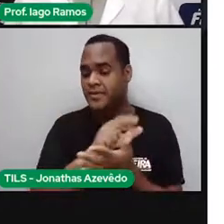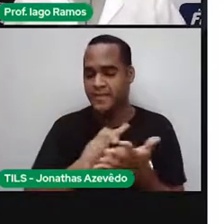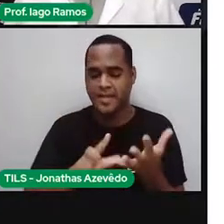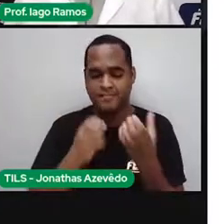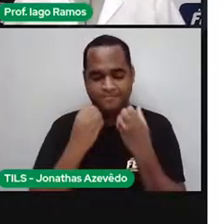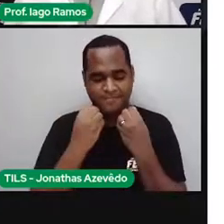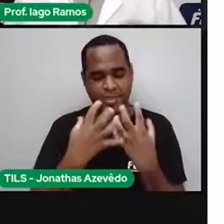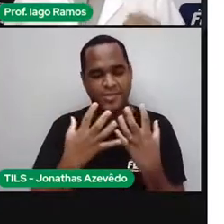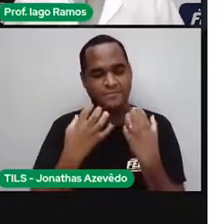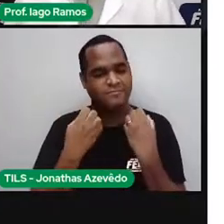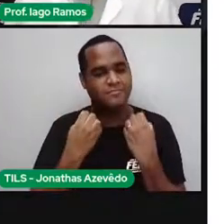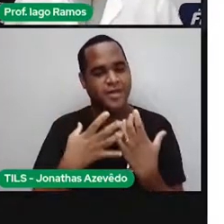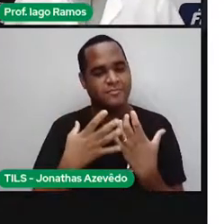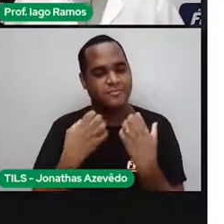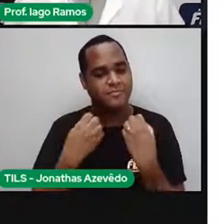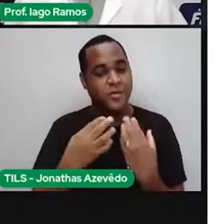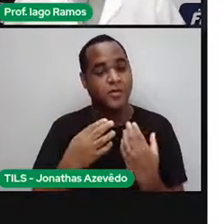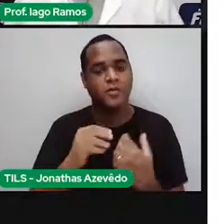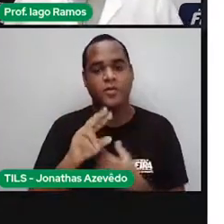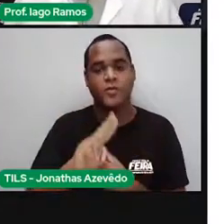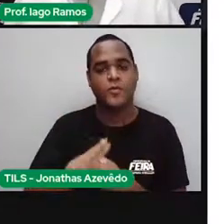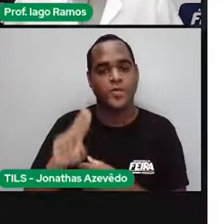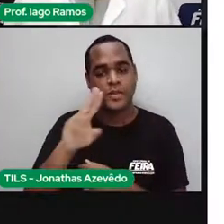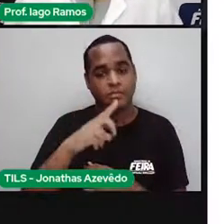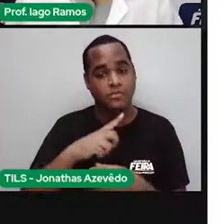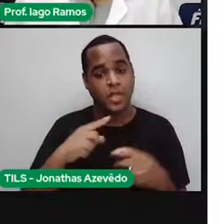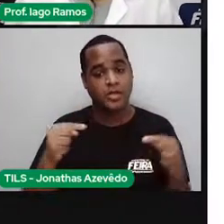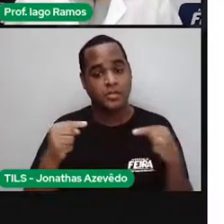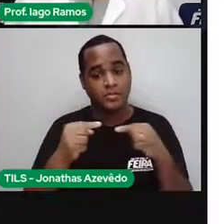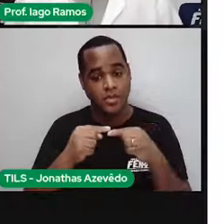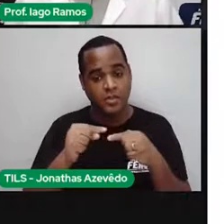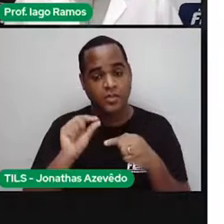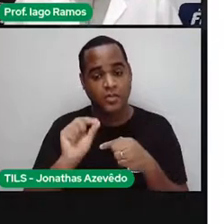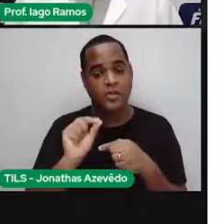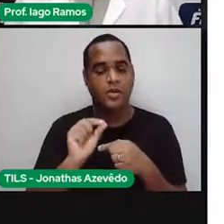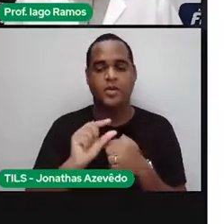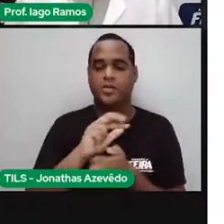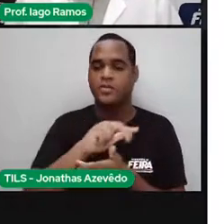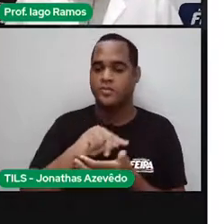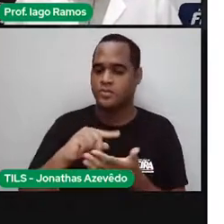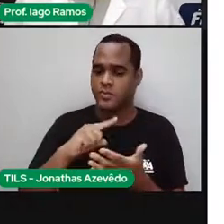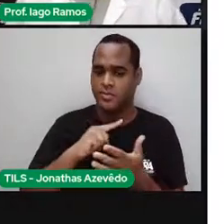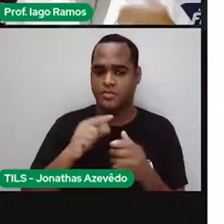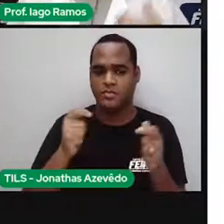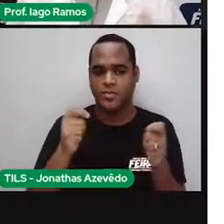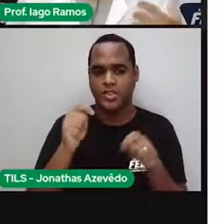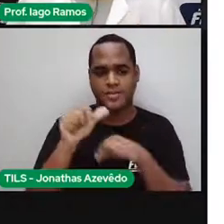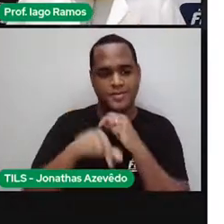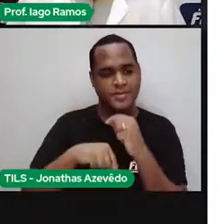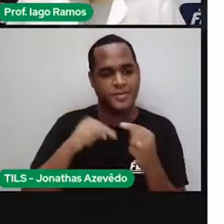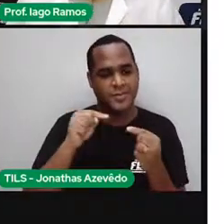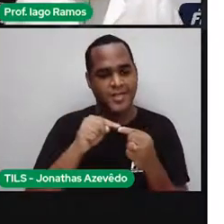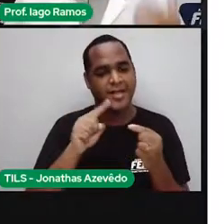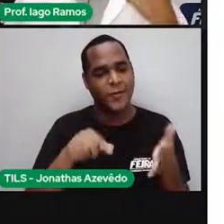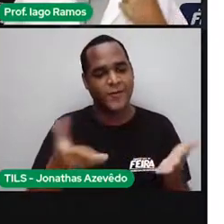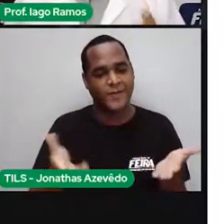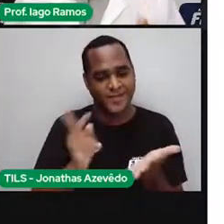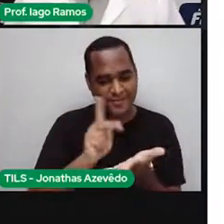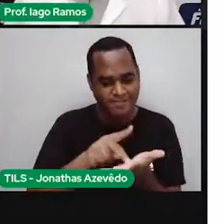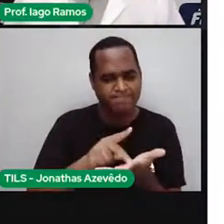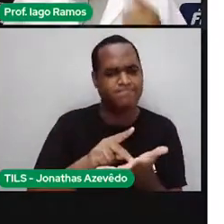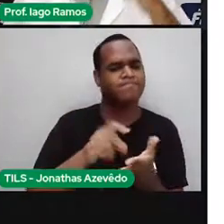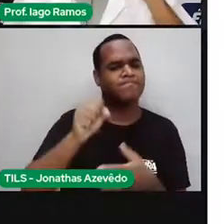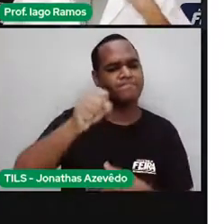muito é utilizado aplicado em situações que fazem parte do nosso mundo real